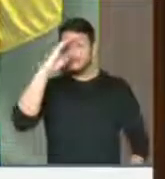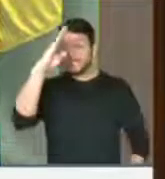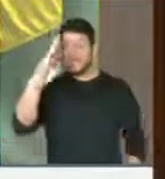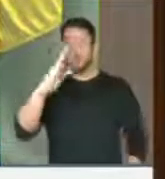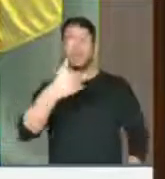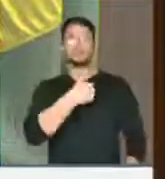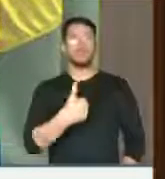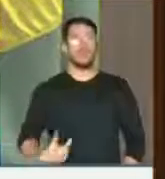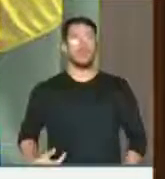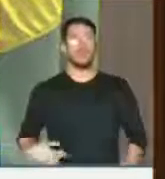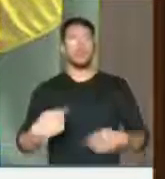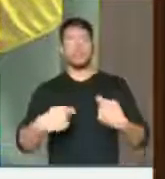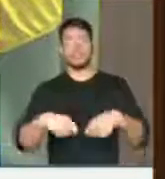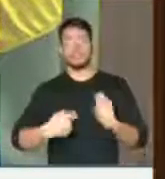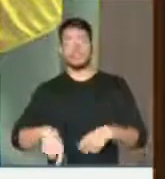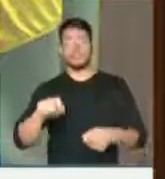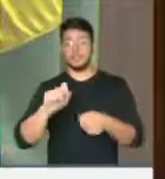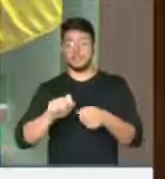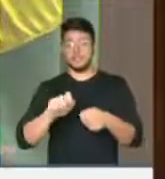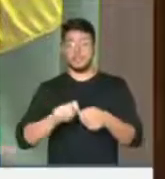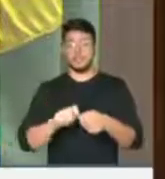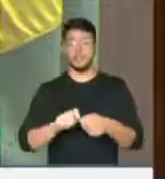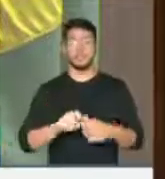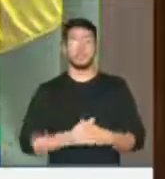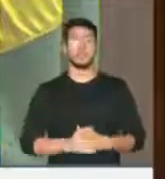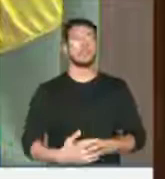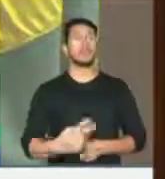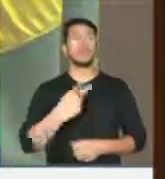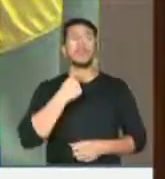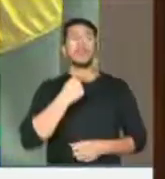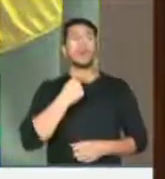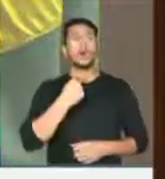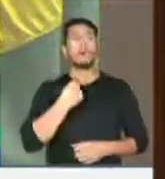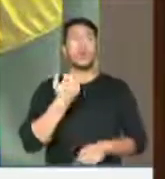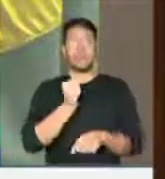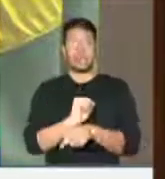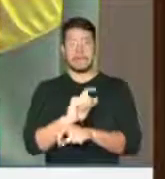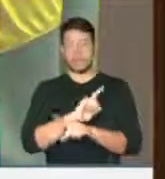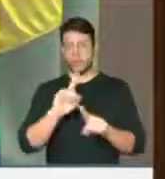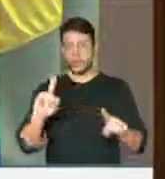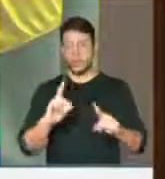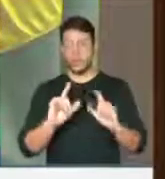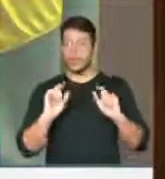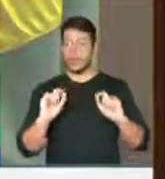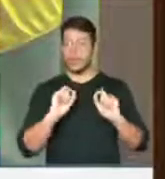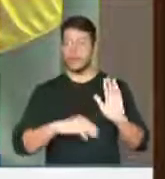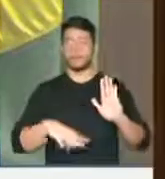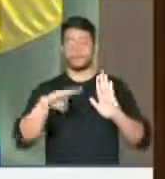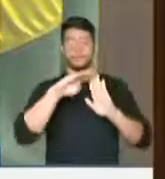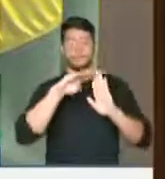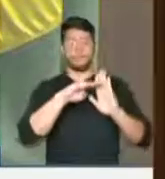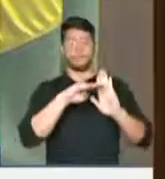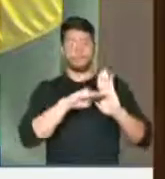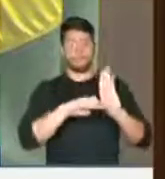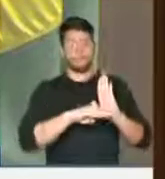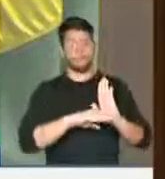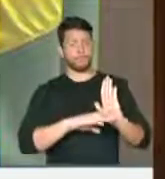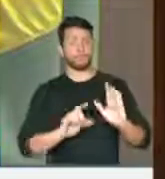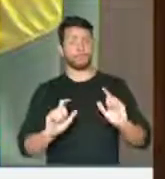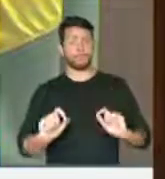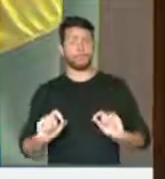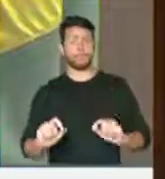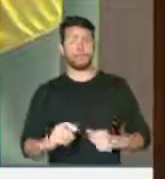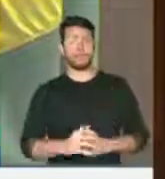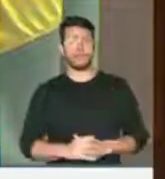apresentados ao governo, certamente já foram, mas não podem ficar apenas na notícia. Pede-se,